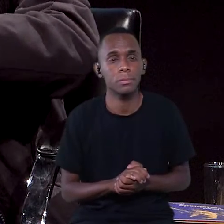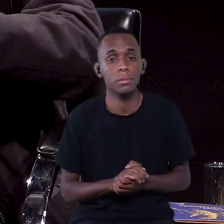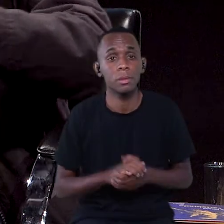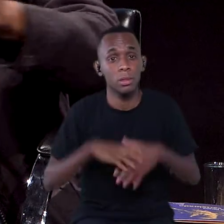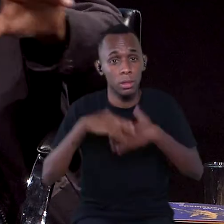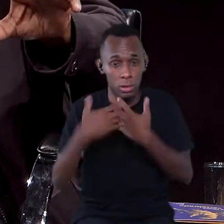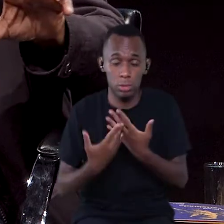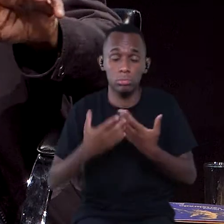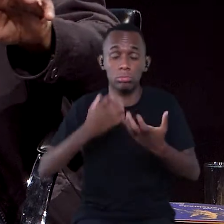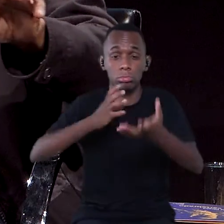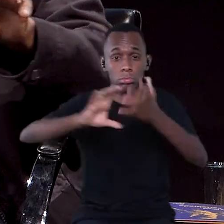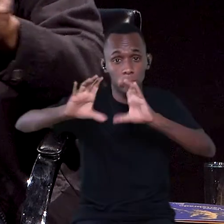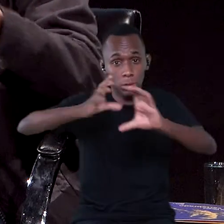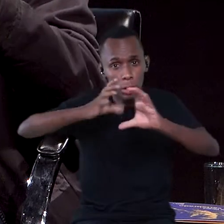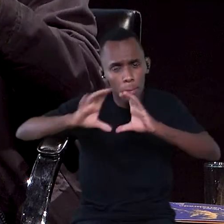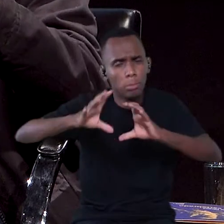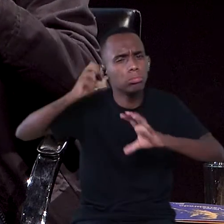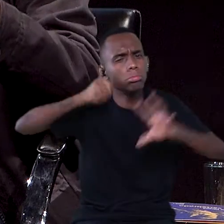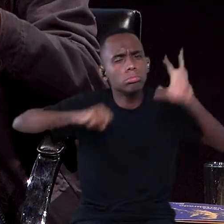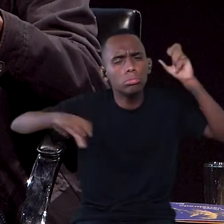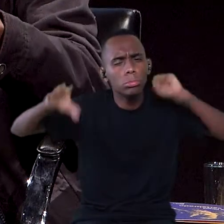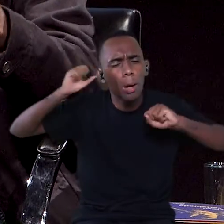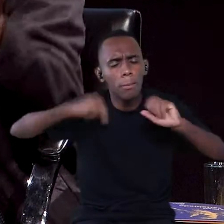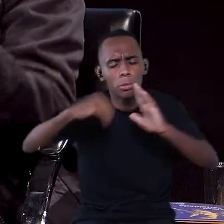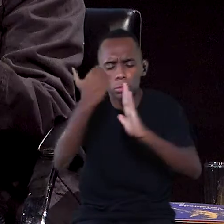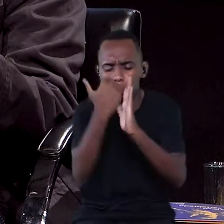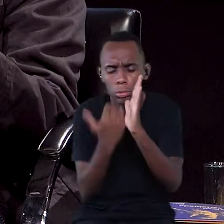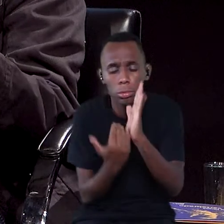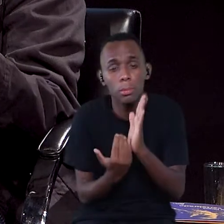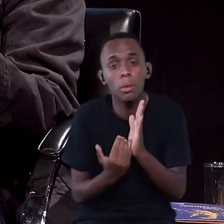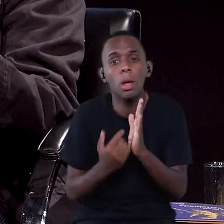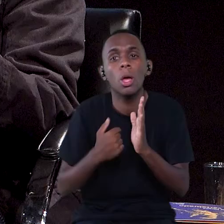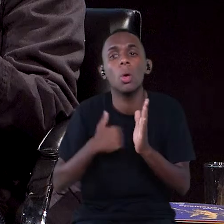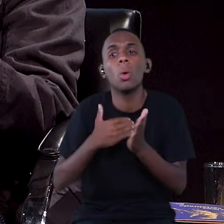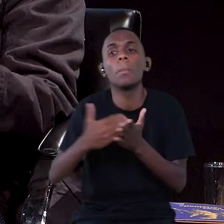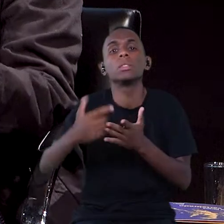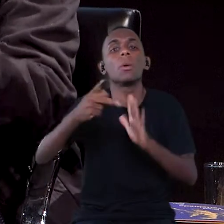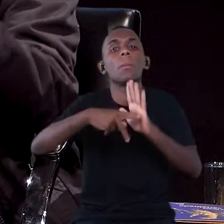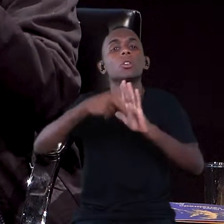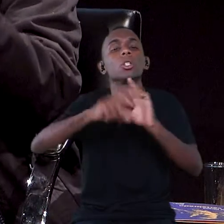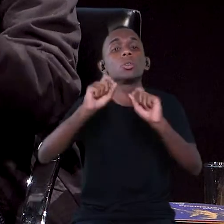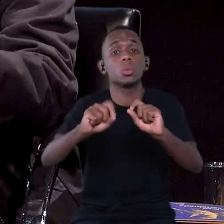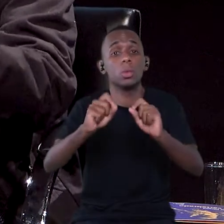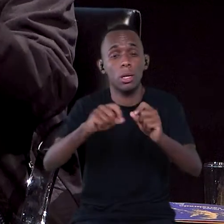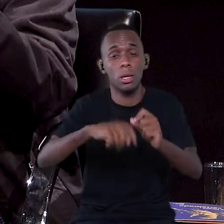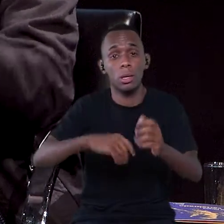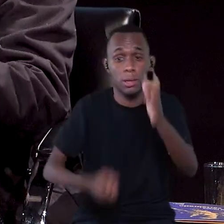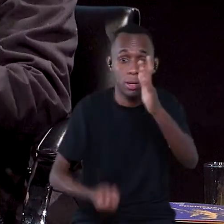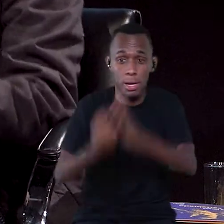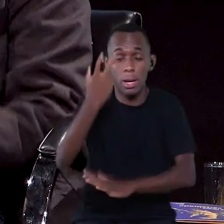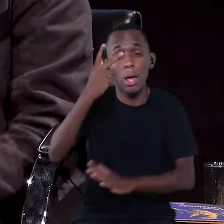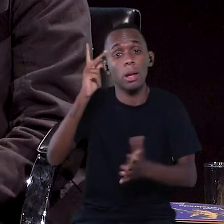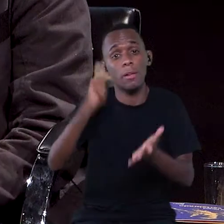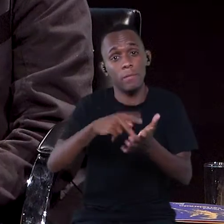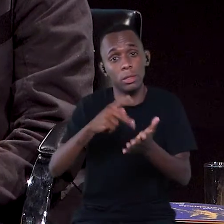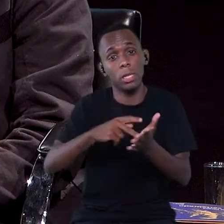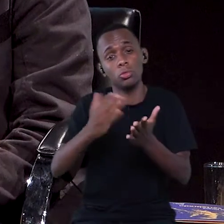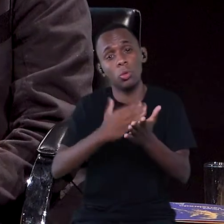audição dessa discografia toda do Milton, a minha preocupação, quando comecei esse projeto, era o quê? Criar, na verdade, um livro de